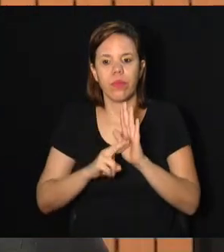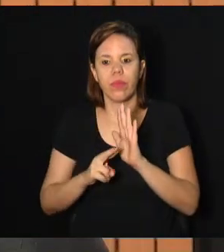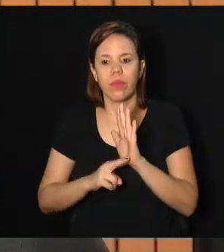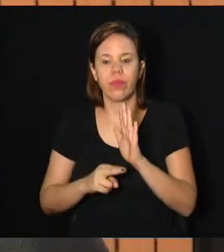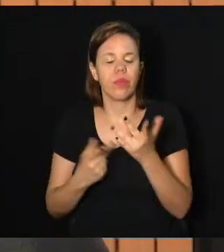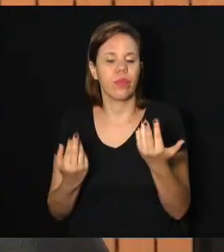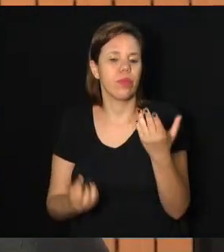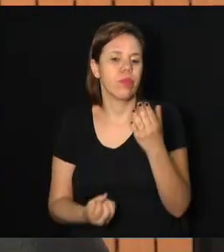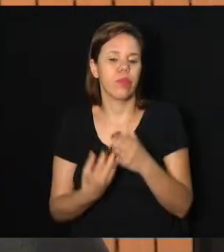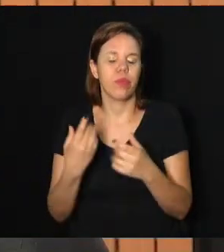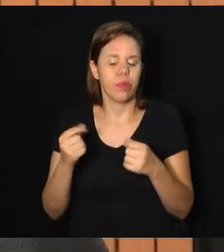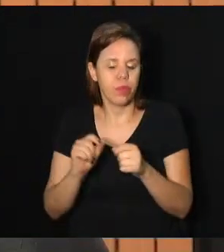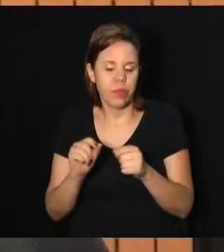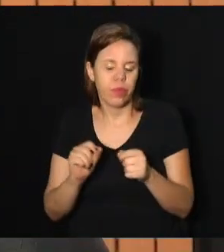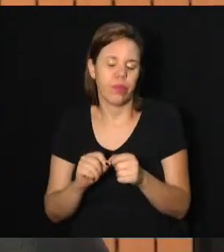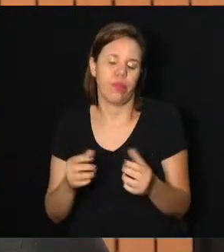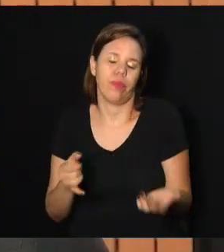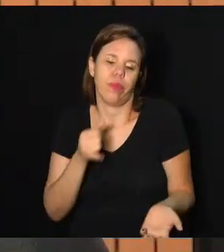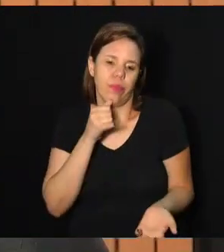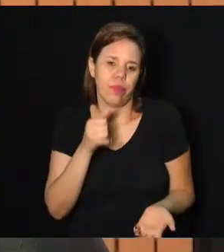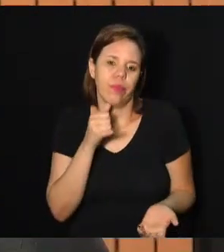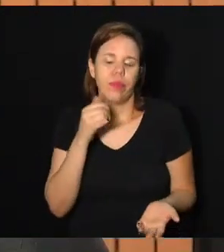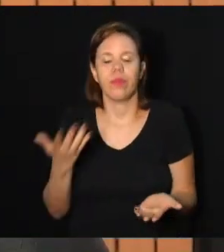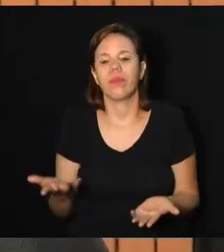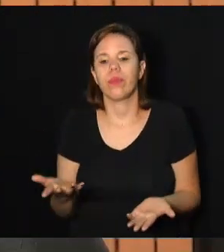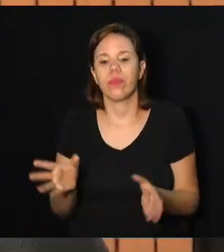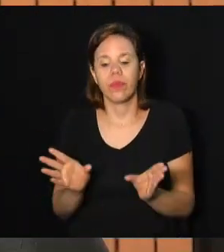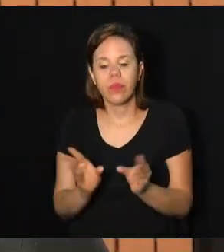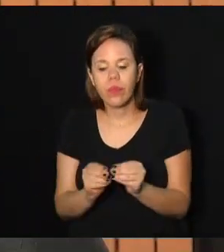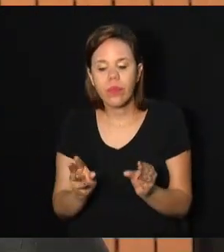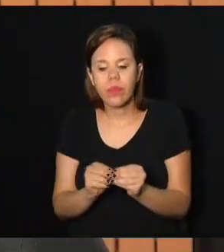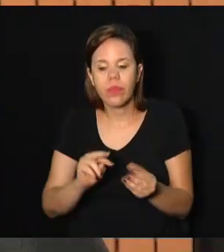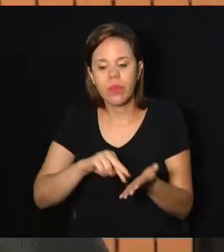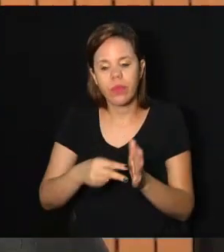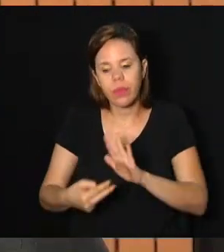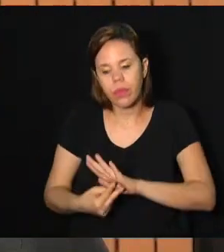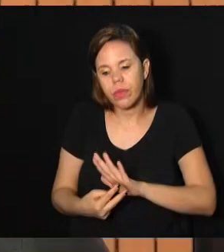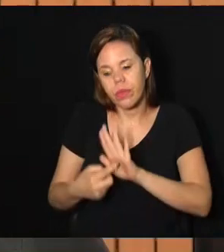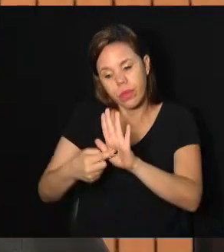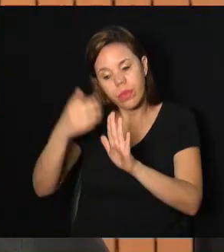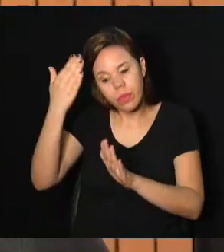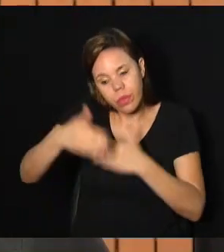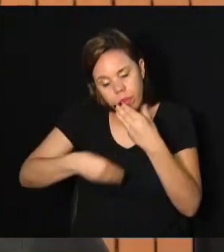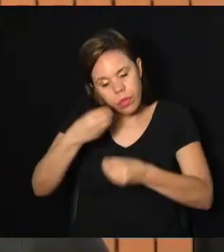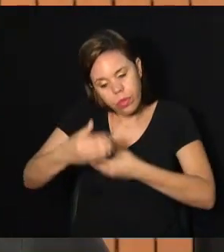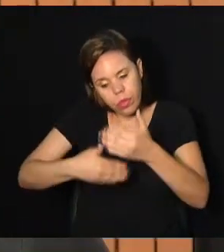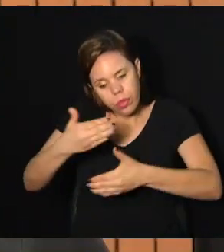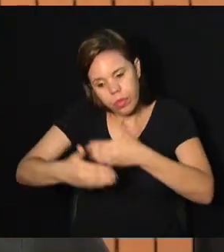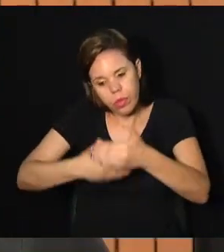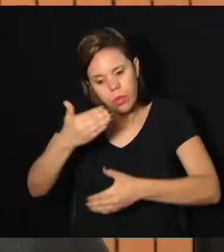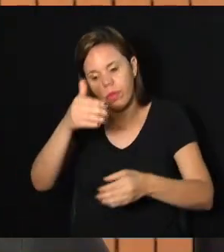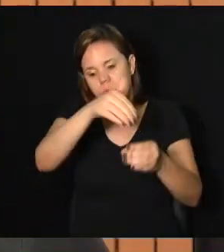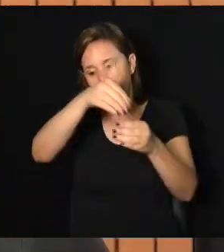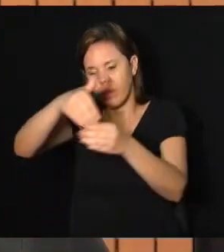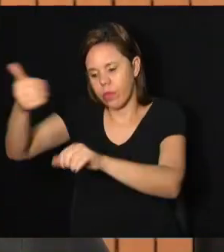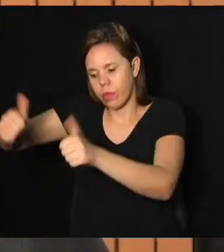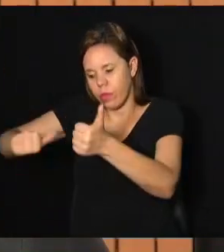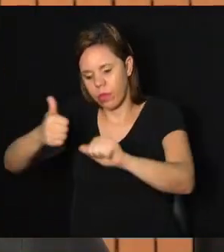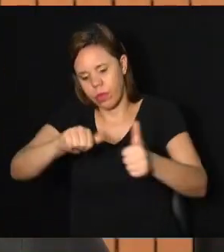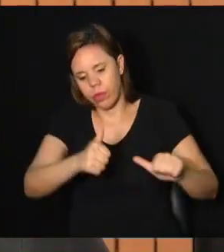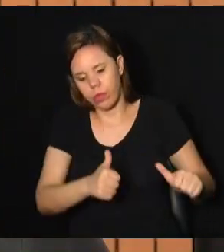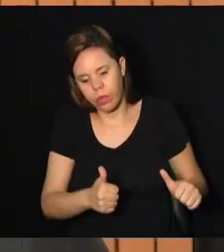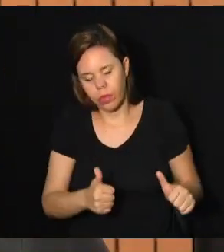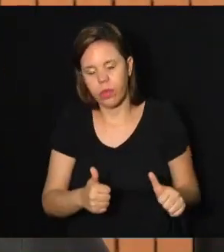jogo. São as normas que definem como se vai proceder os processos de votação,